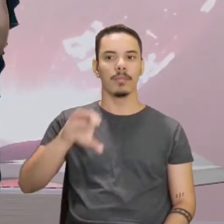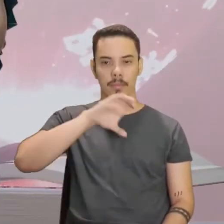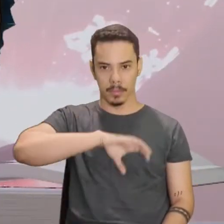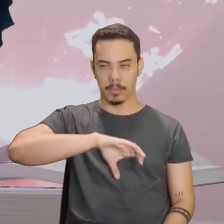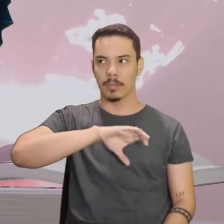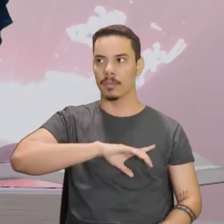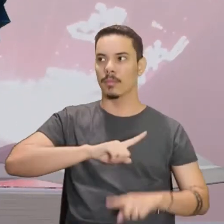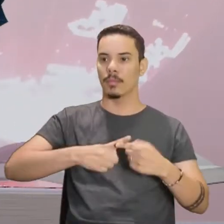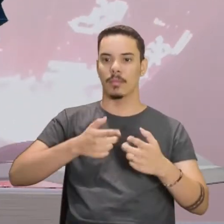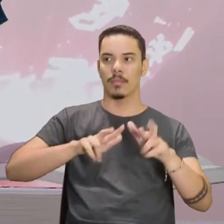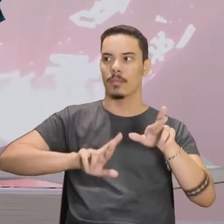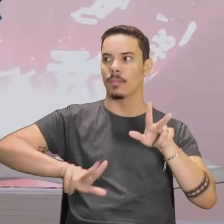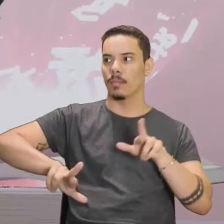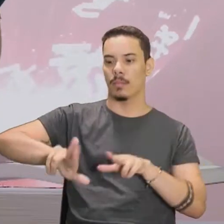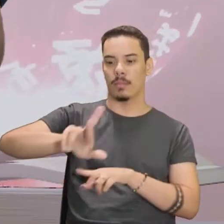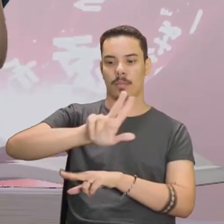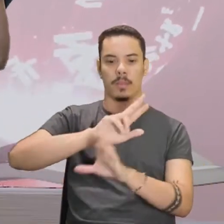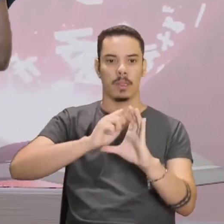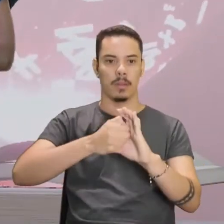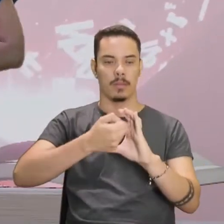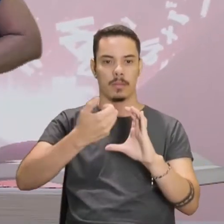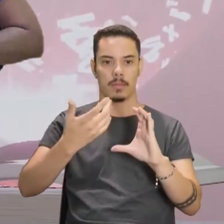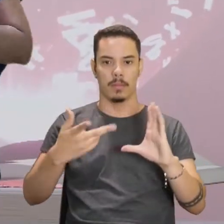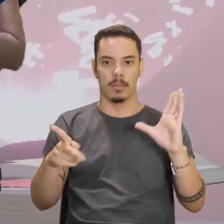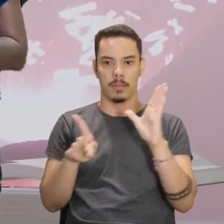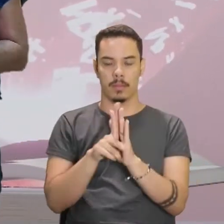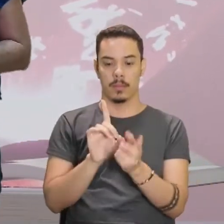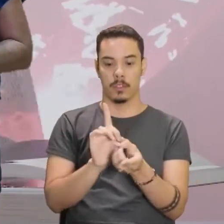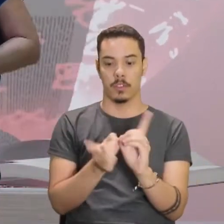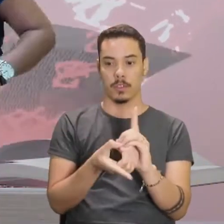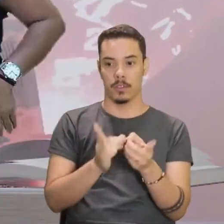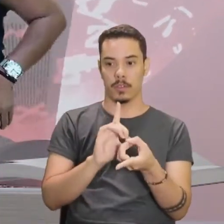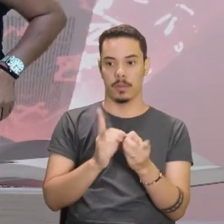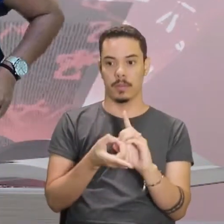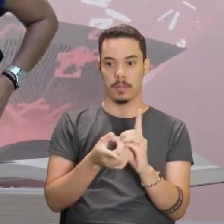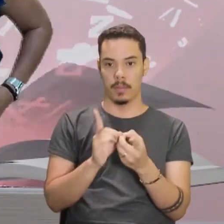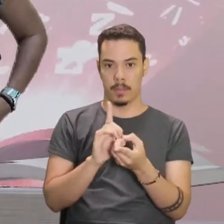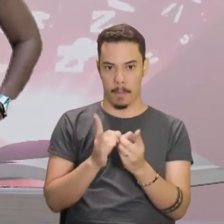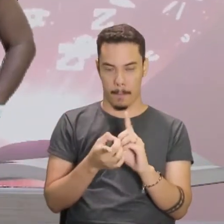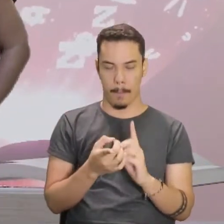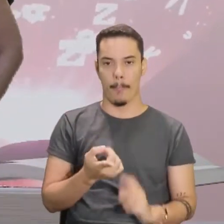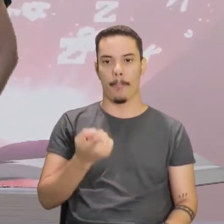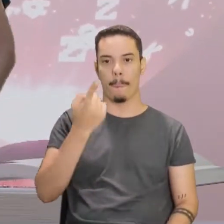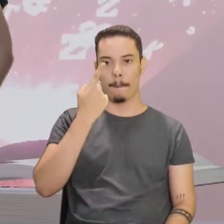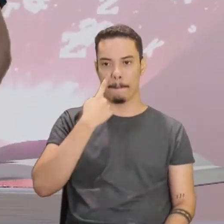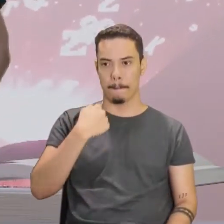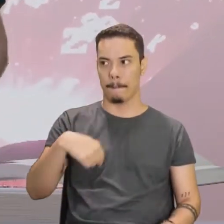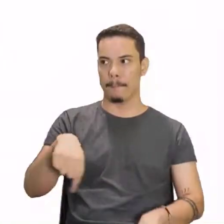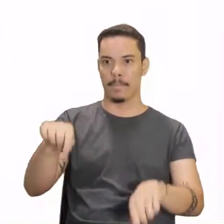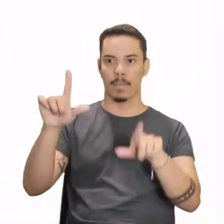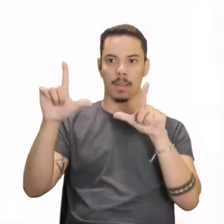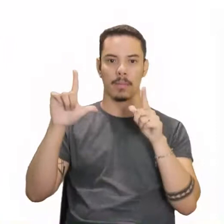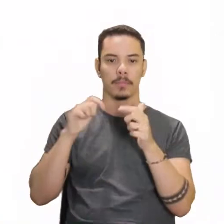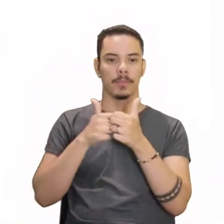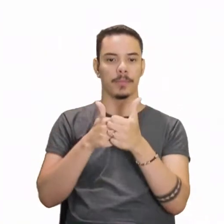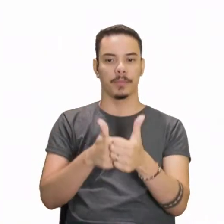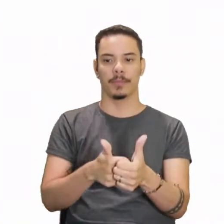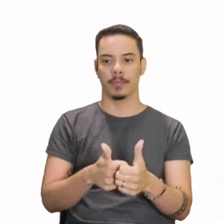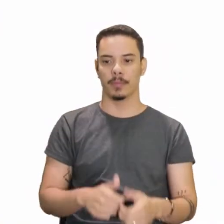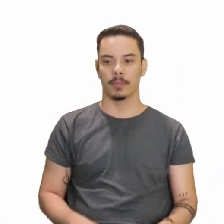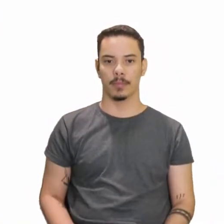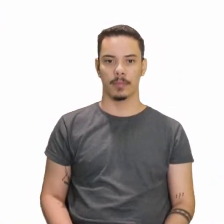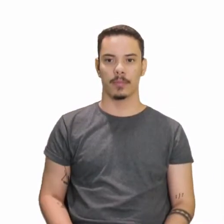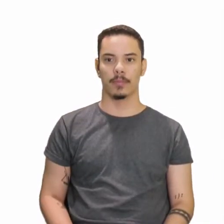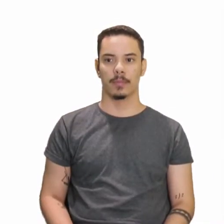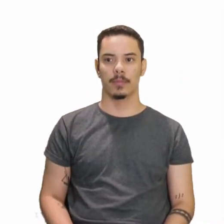cada um com as suas características, tá certo? E dialetos. Vamos aí então na tela e você vai acompanhar na voz